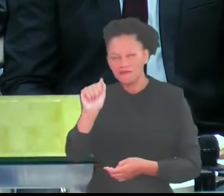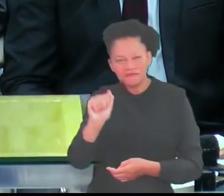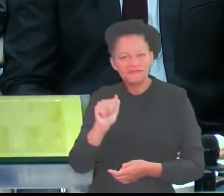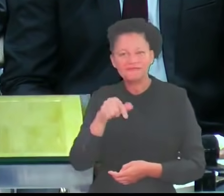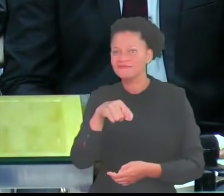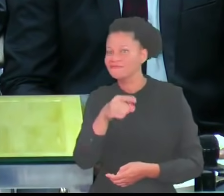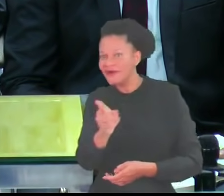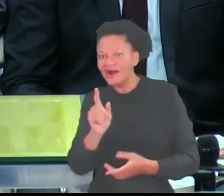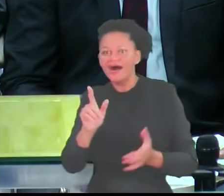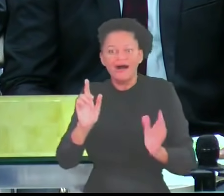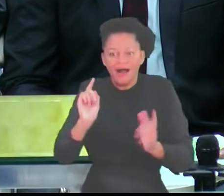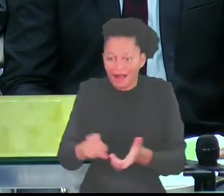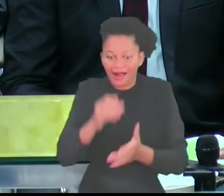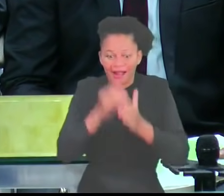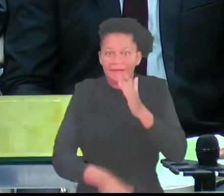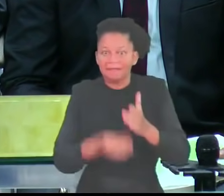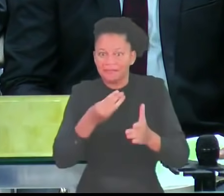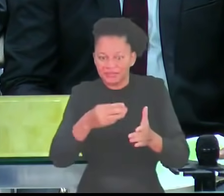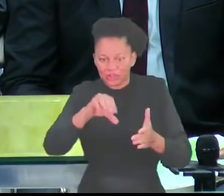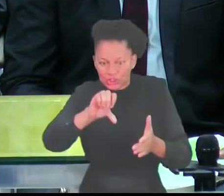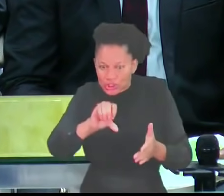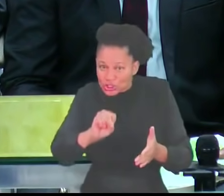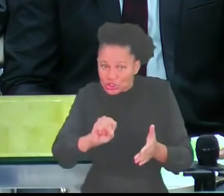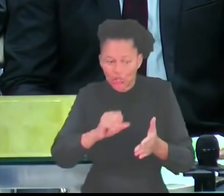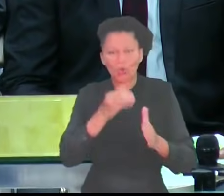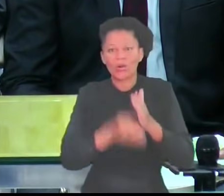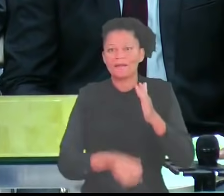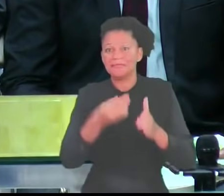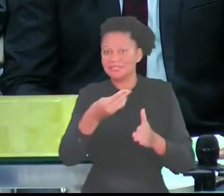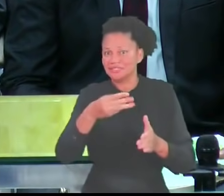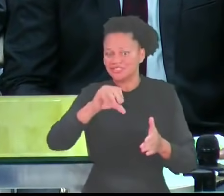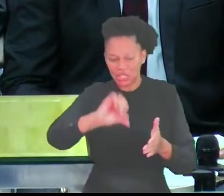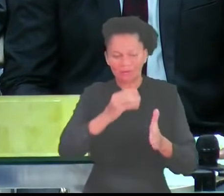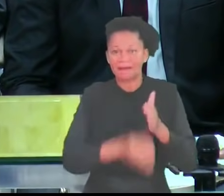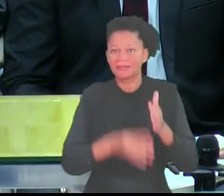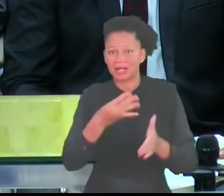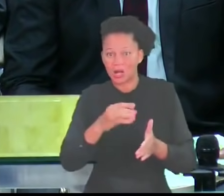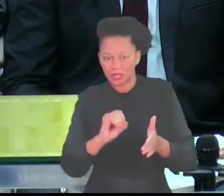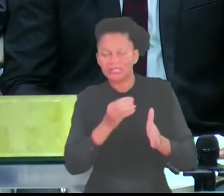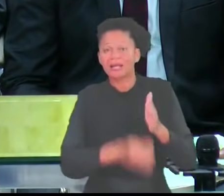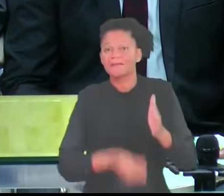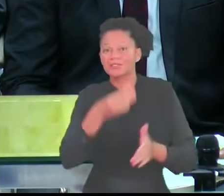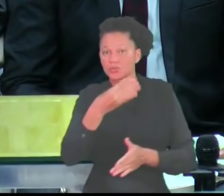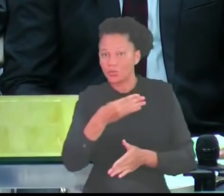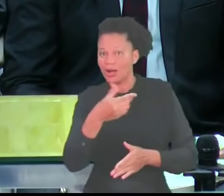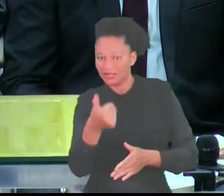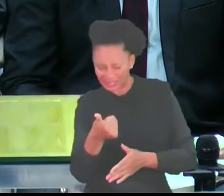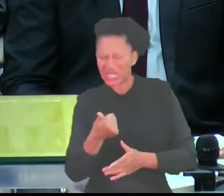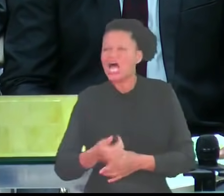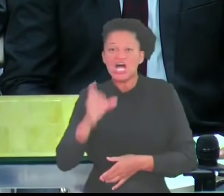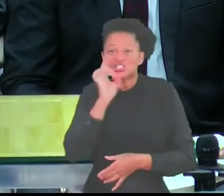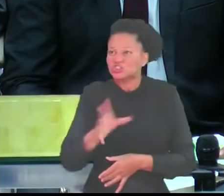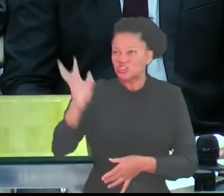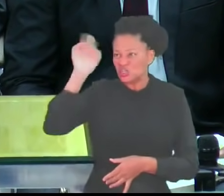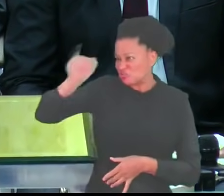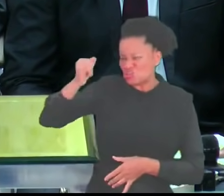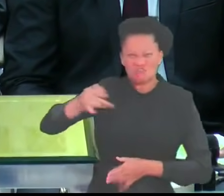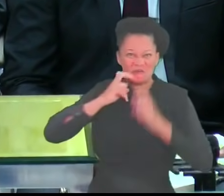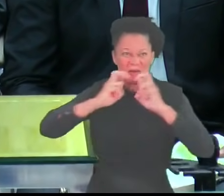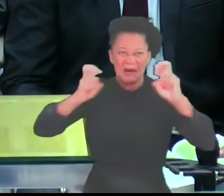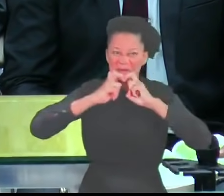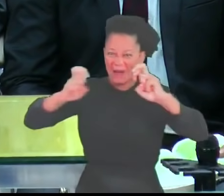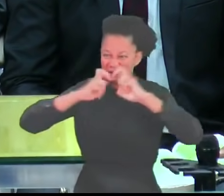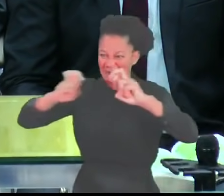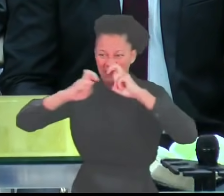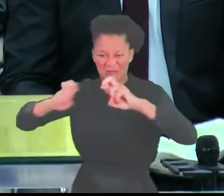Capítulo 38, capítulo 39, capítulo 40, capítulo 41. É só Jeová bradando na terra, é só